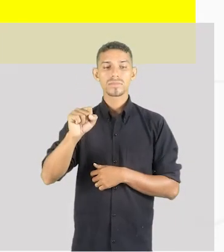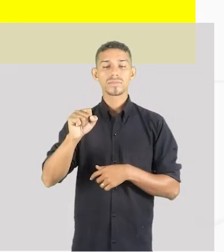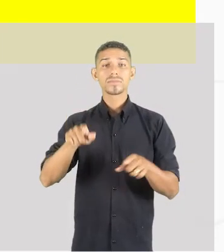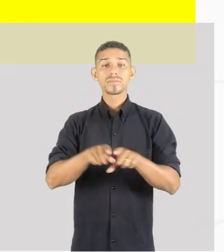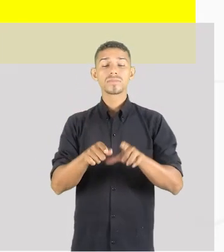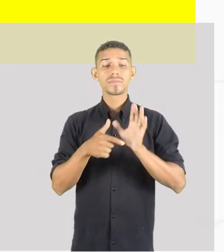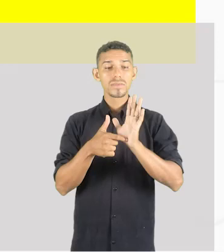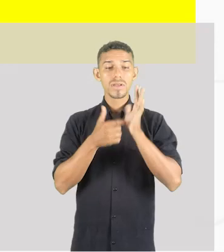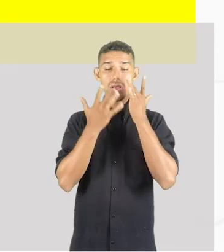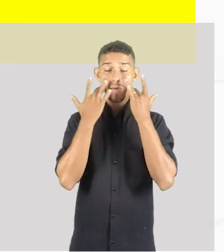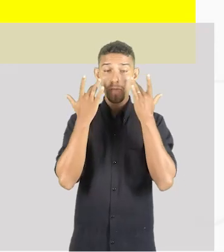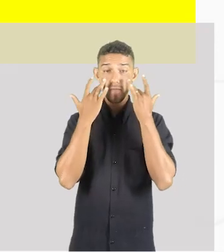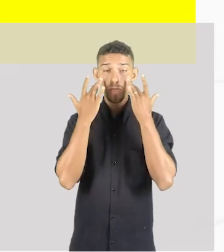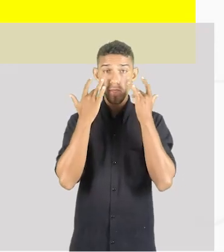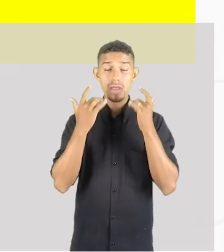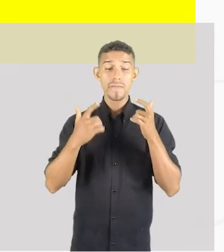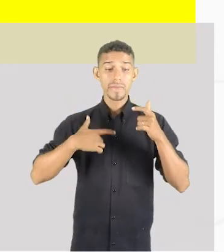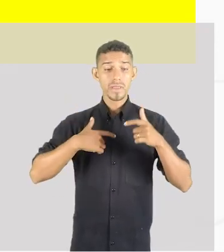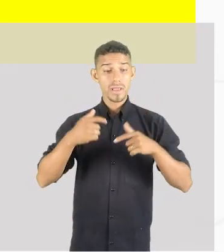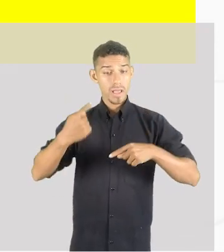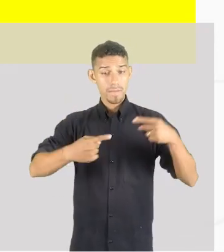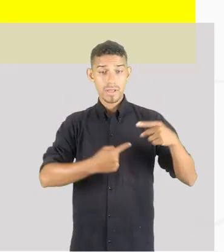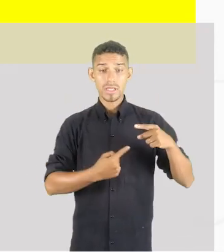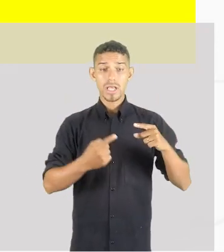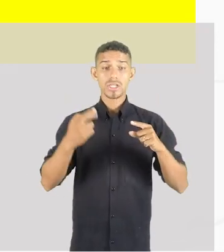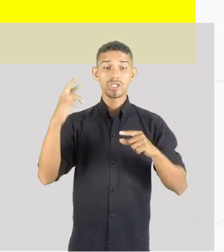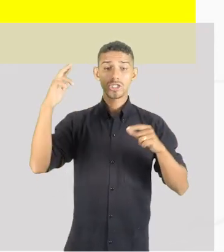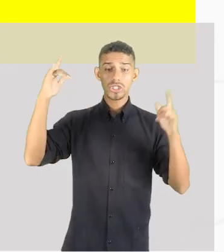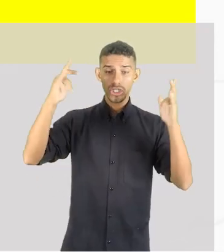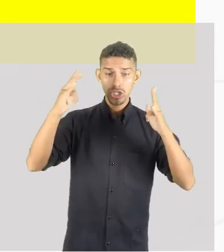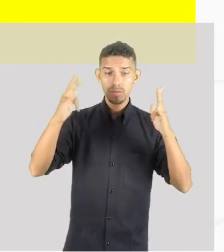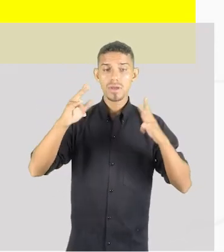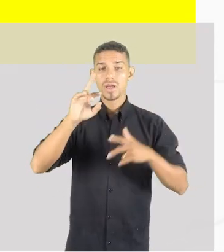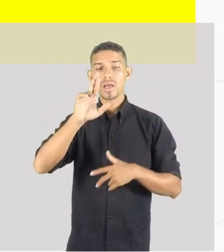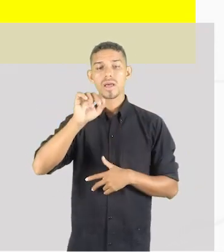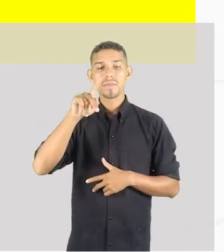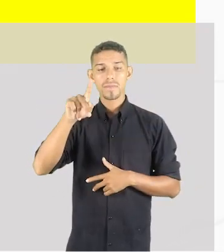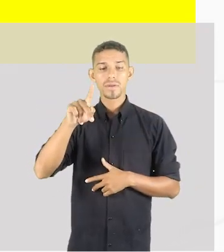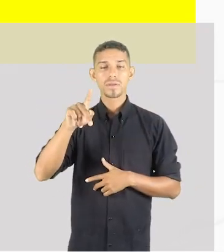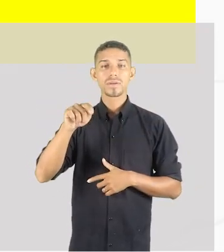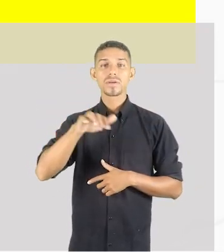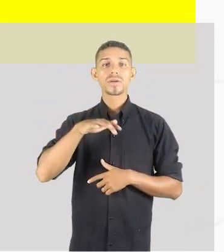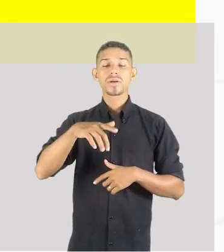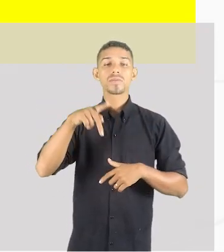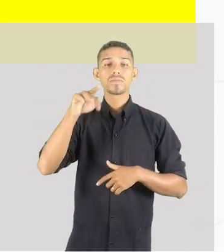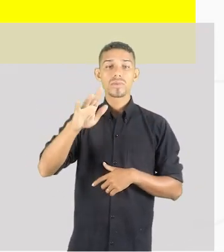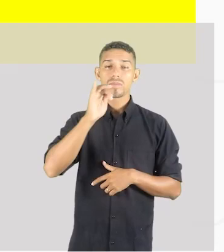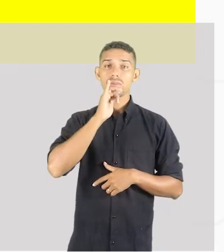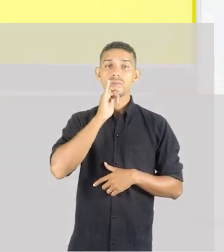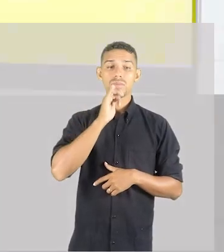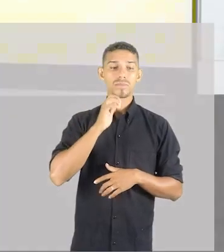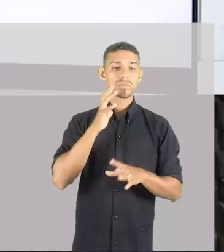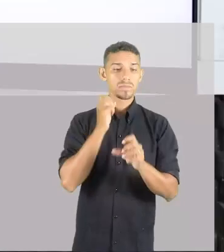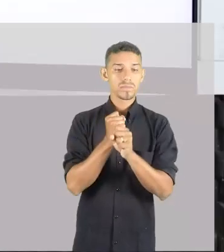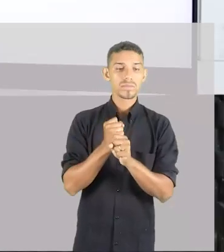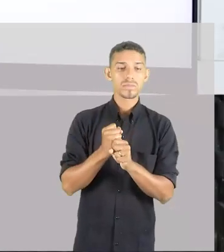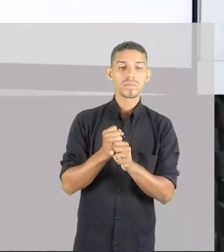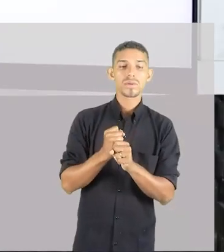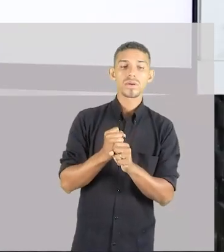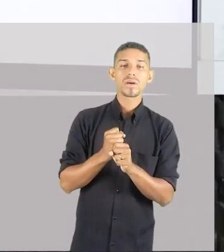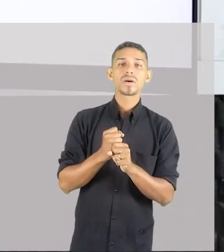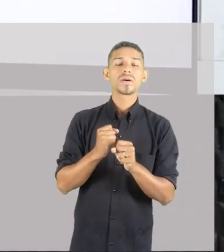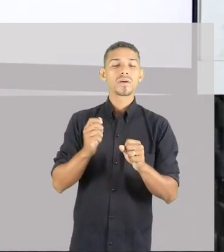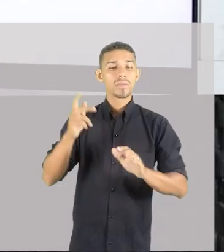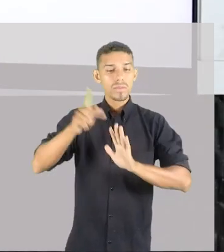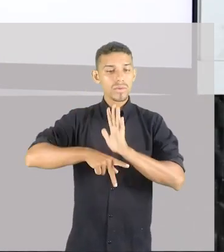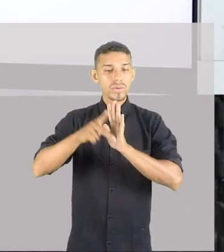árvores ou saral os Islan e as batalhas de rimas do Rap realizados em locais públicos a quarenta de 2020 poemas também foram